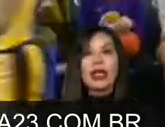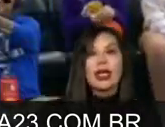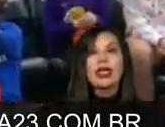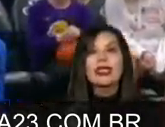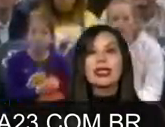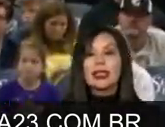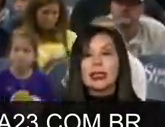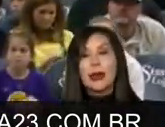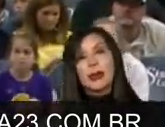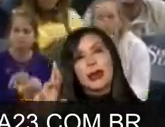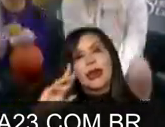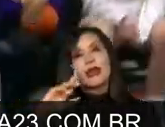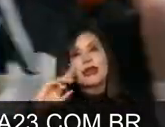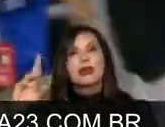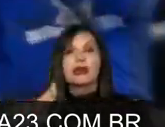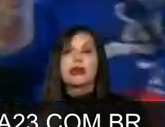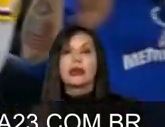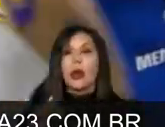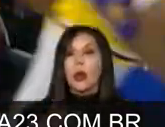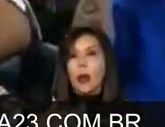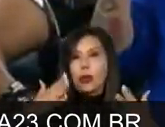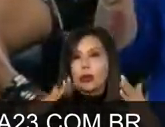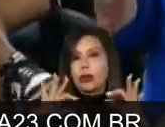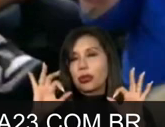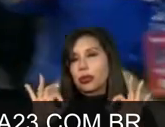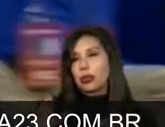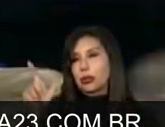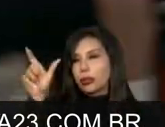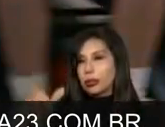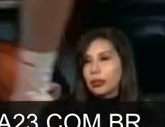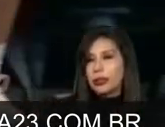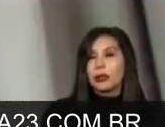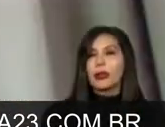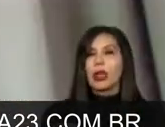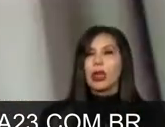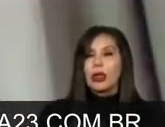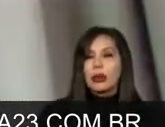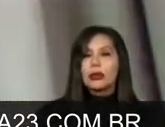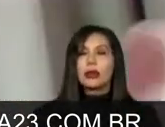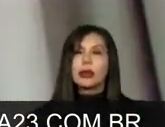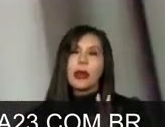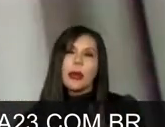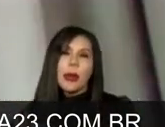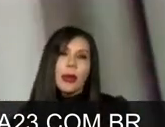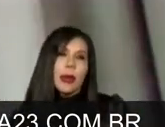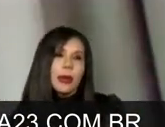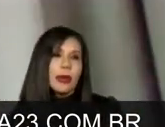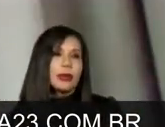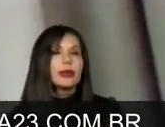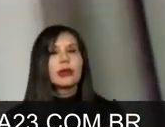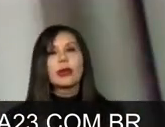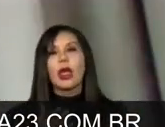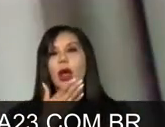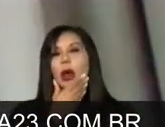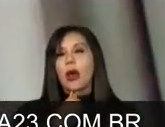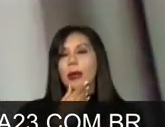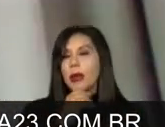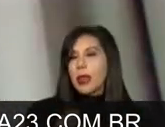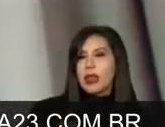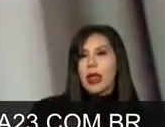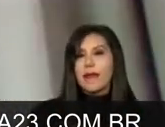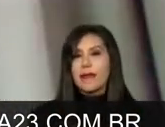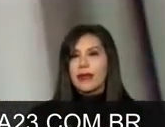sempre foi um cara bem atlético, um cara que consegue trocar com todo mundo, marcar todo mundo, um cara muito bom na defesa, um cara